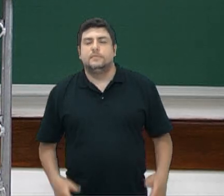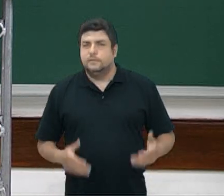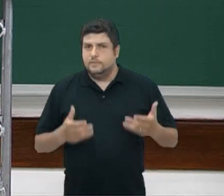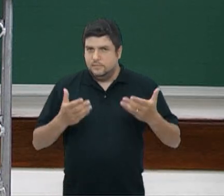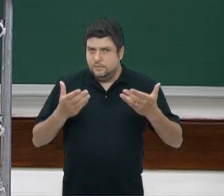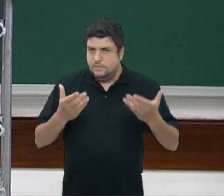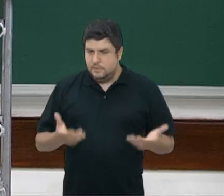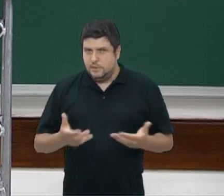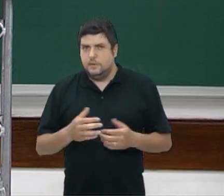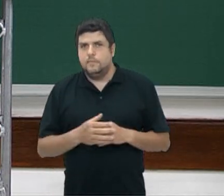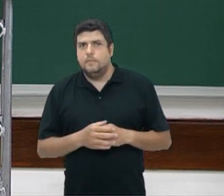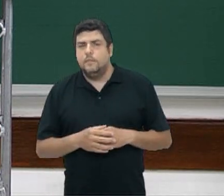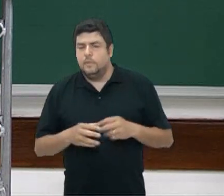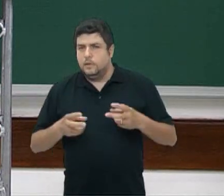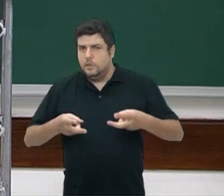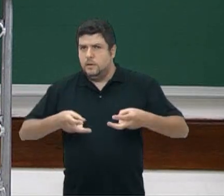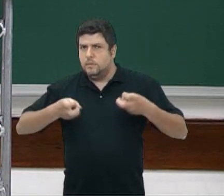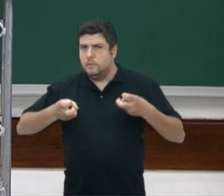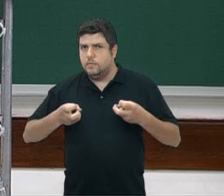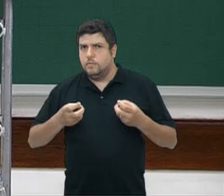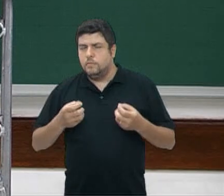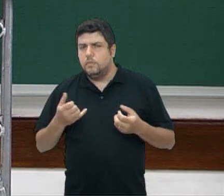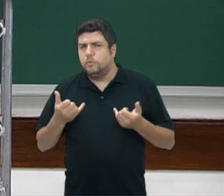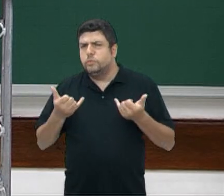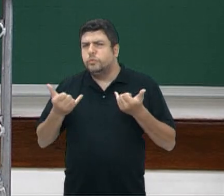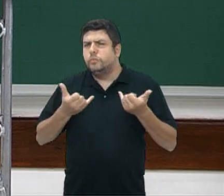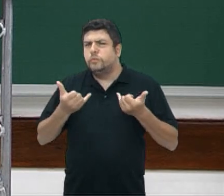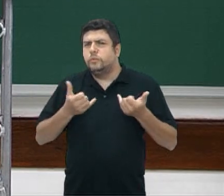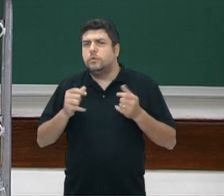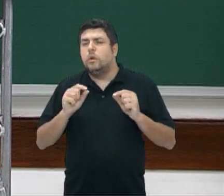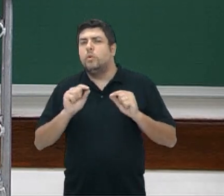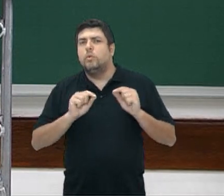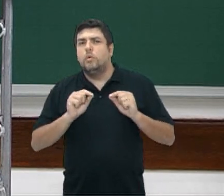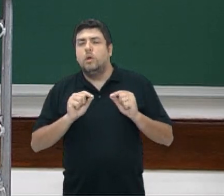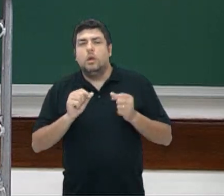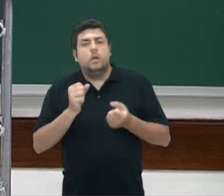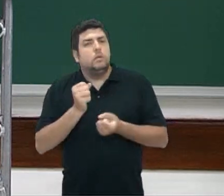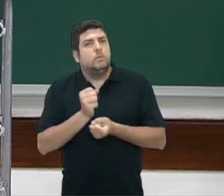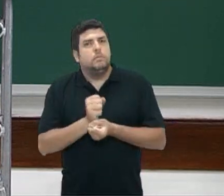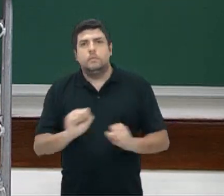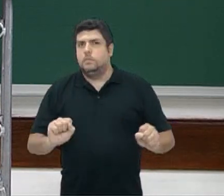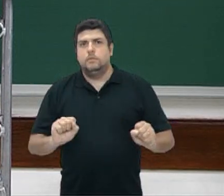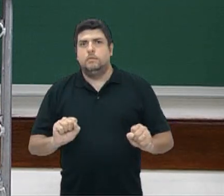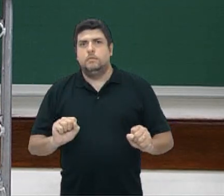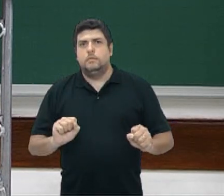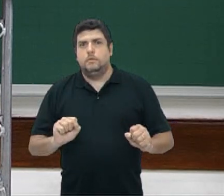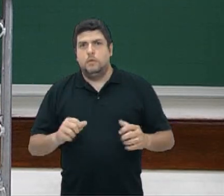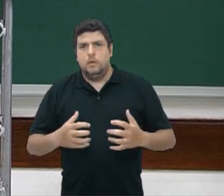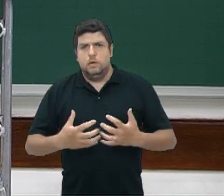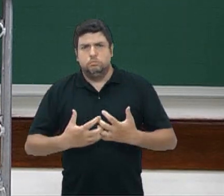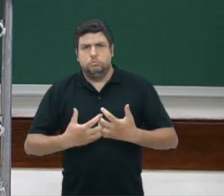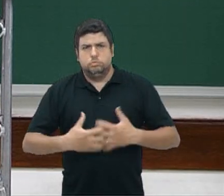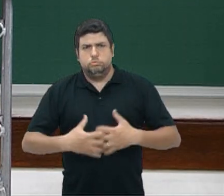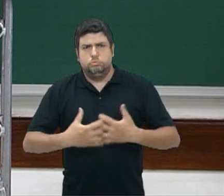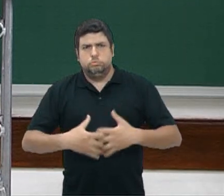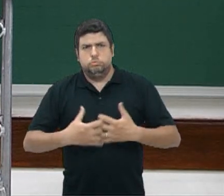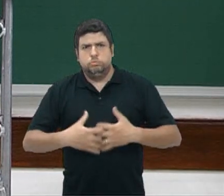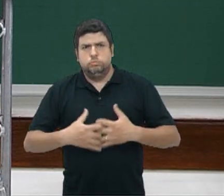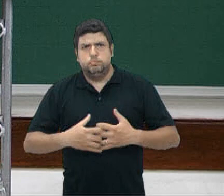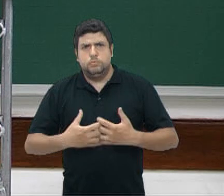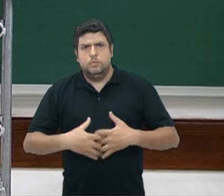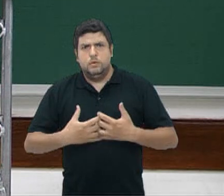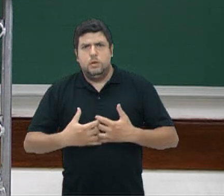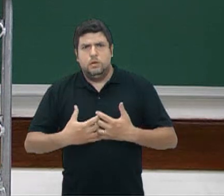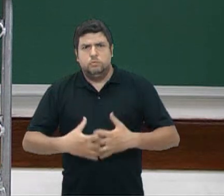nessa circunstância, o que temos aqui como informação? É simplesmente impossível termos ali uma máquina com 100% de